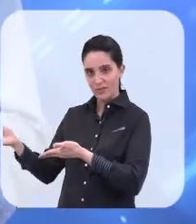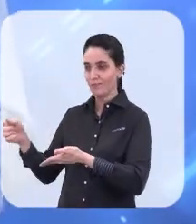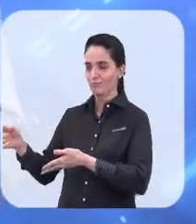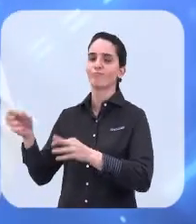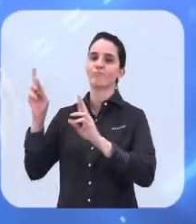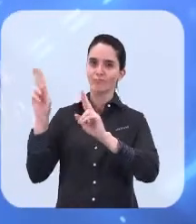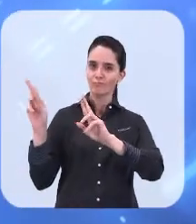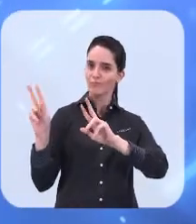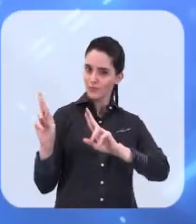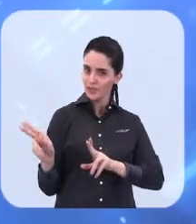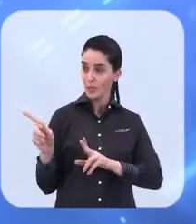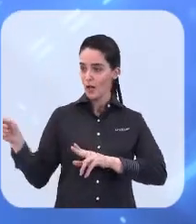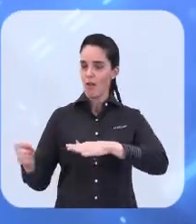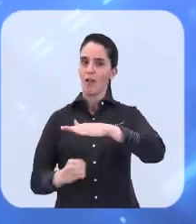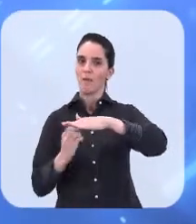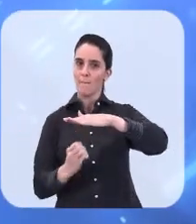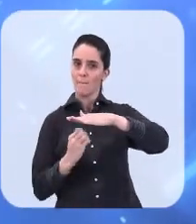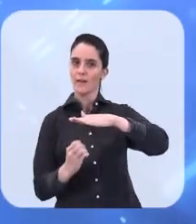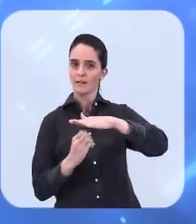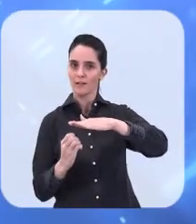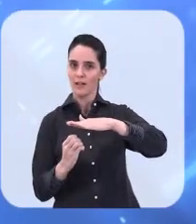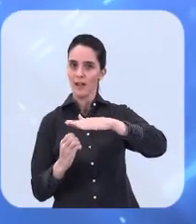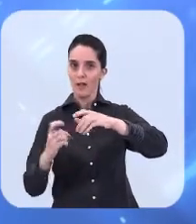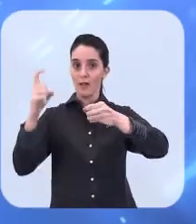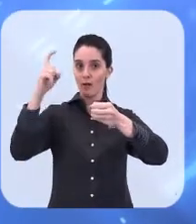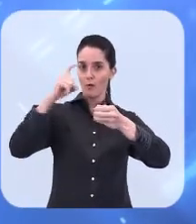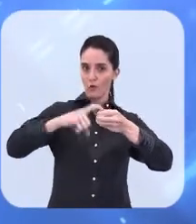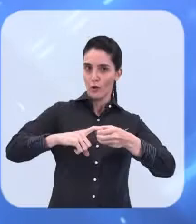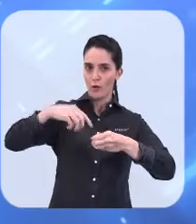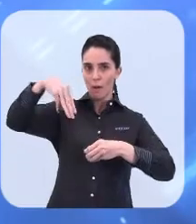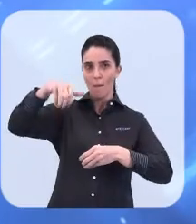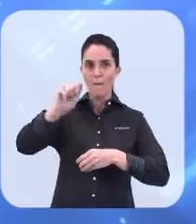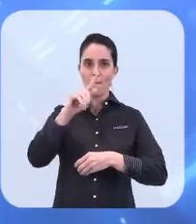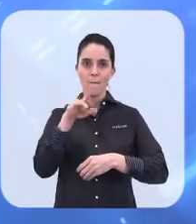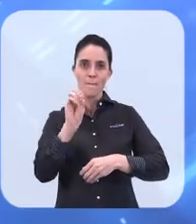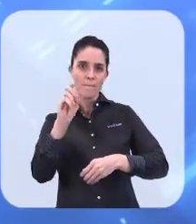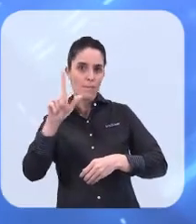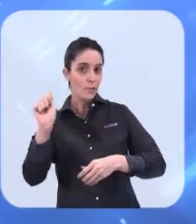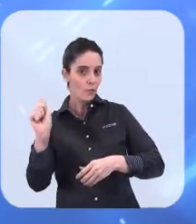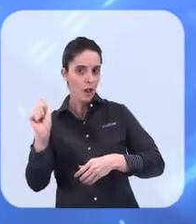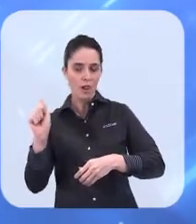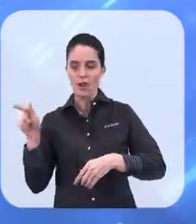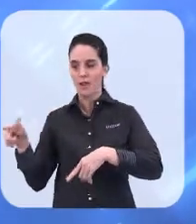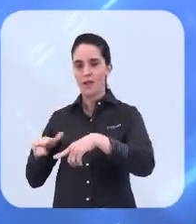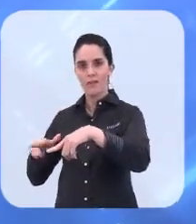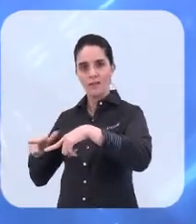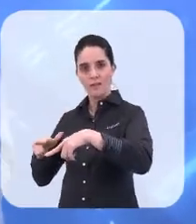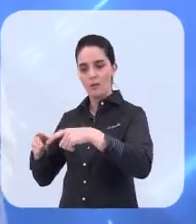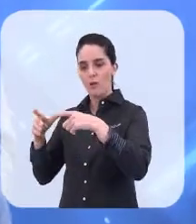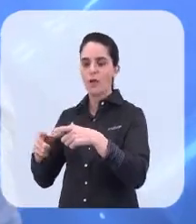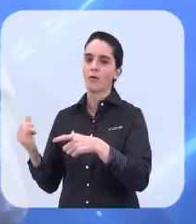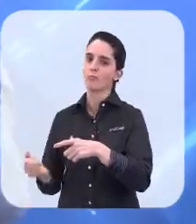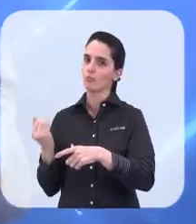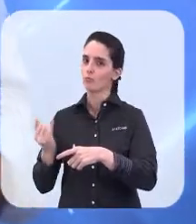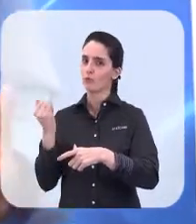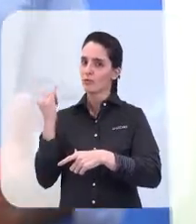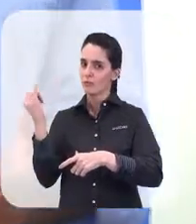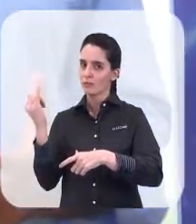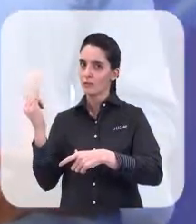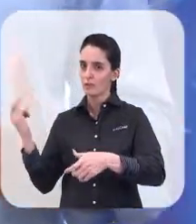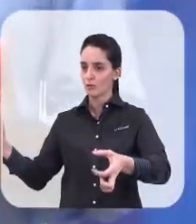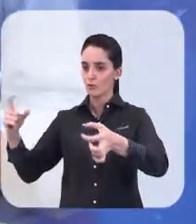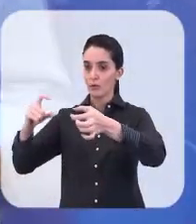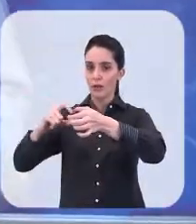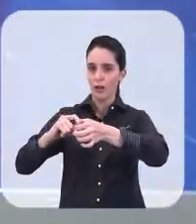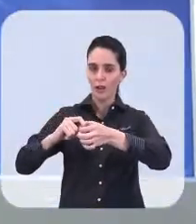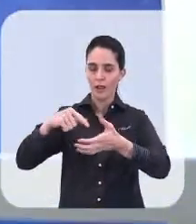a diferença. Ele é empresário, sócio da Mazola Ambiental e trabalha numa área muito importante, que é uma área ligada